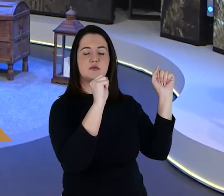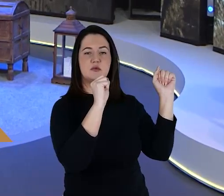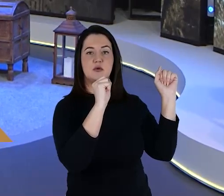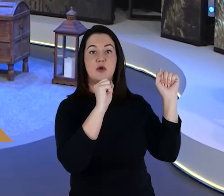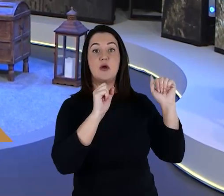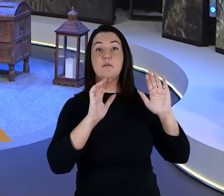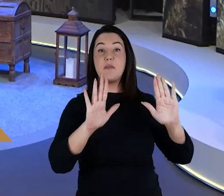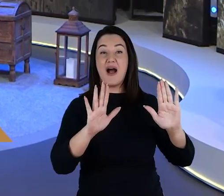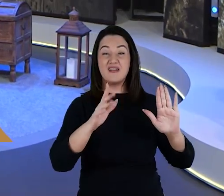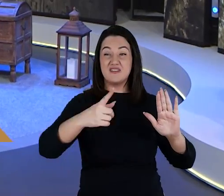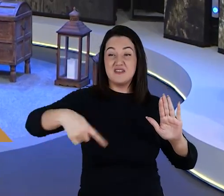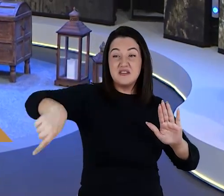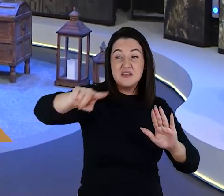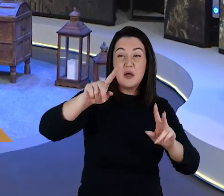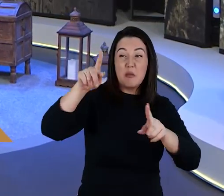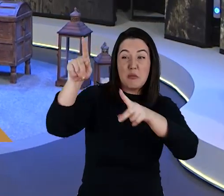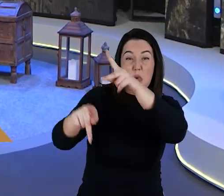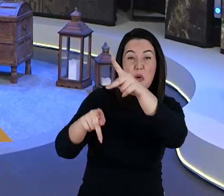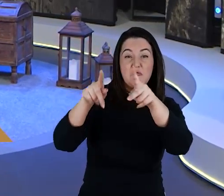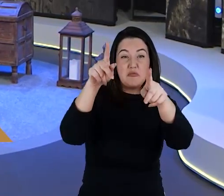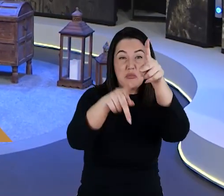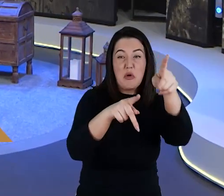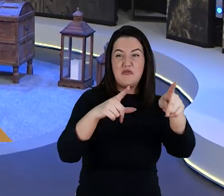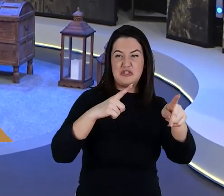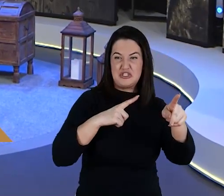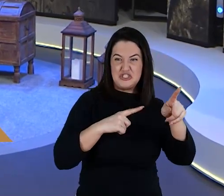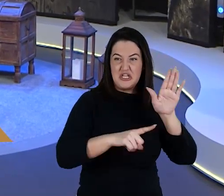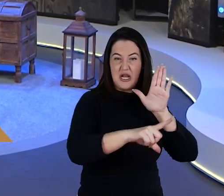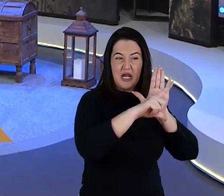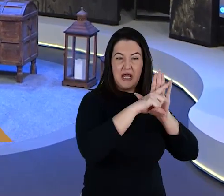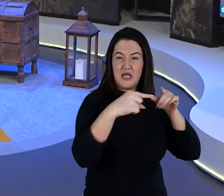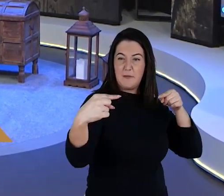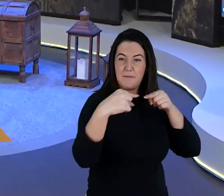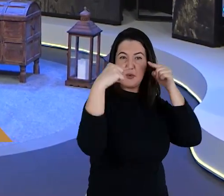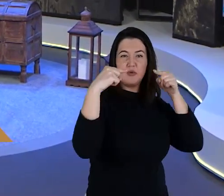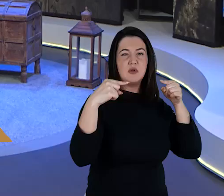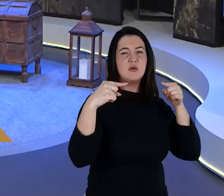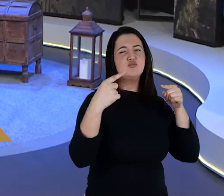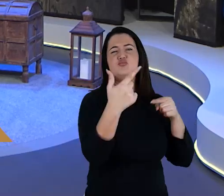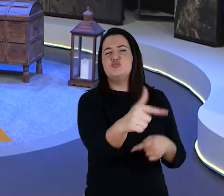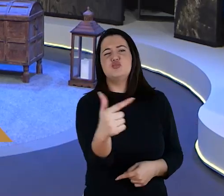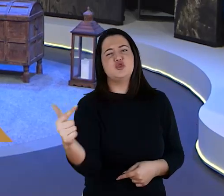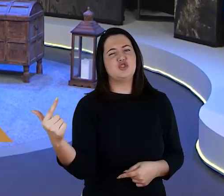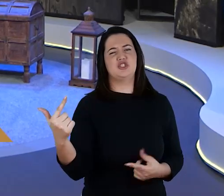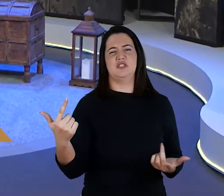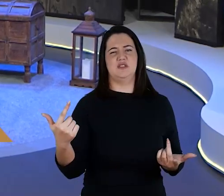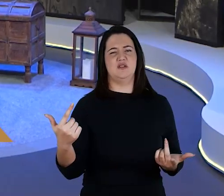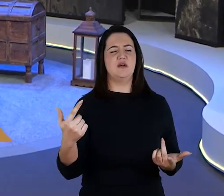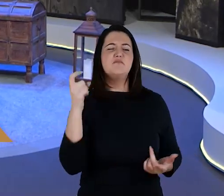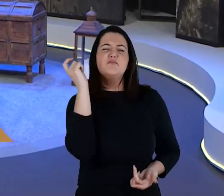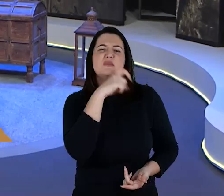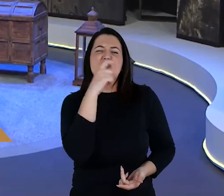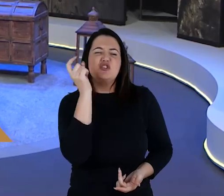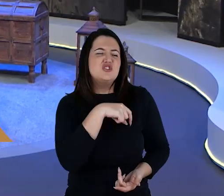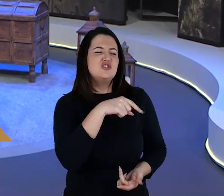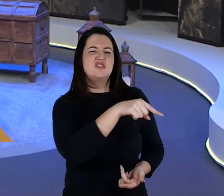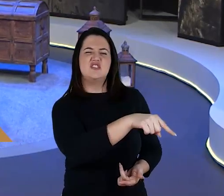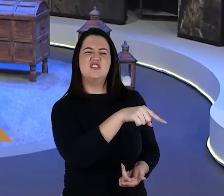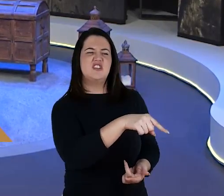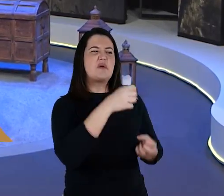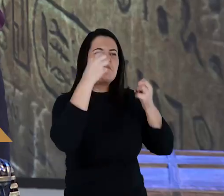pois nem as mais avançadas civilizações tinham um código de leis tão sistematizado naquele